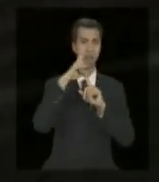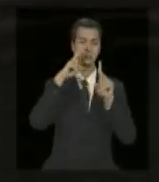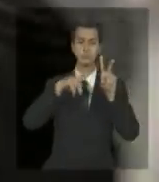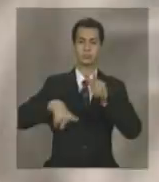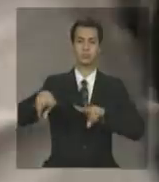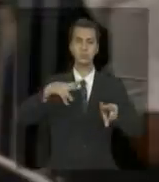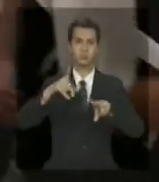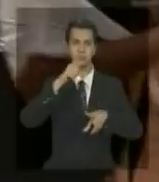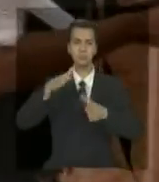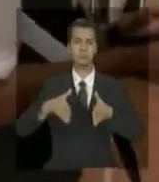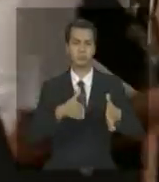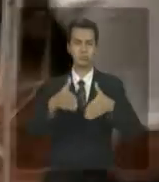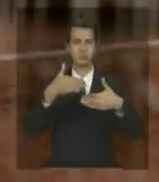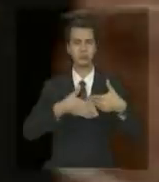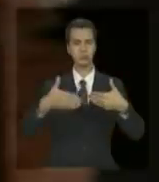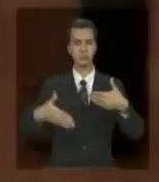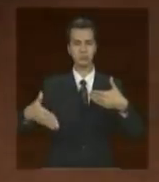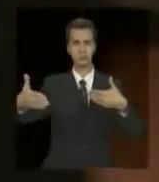outros trechos